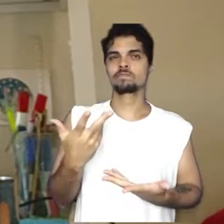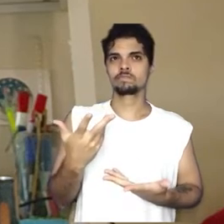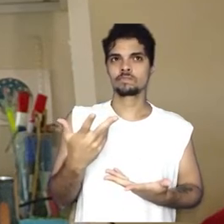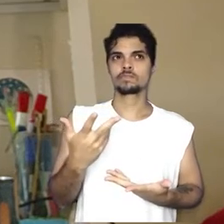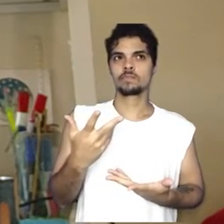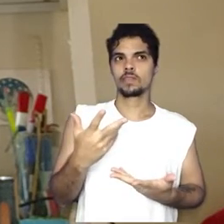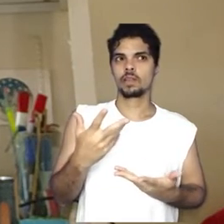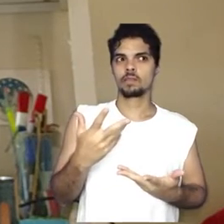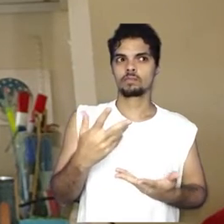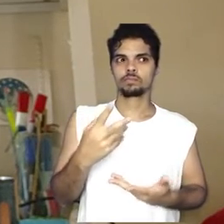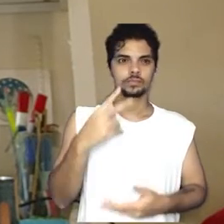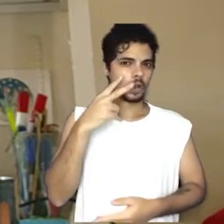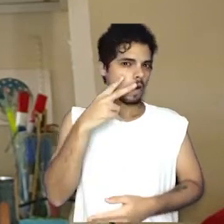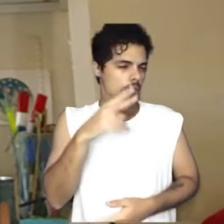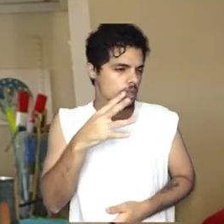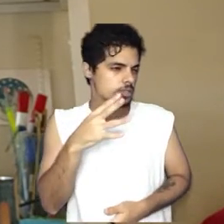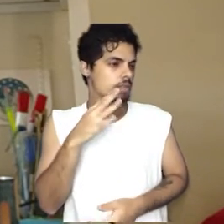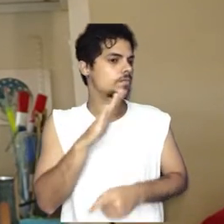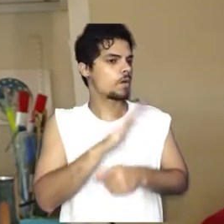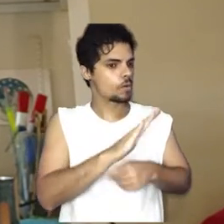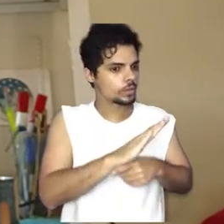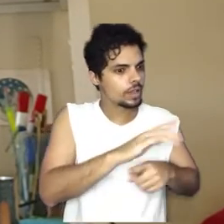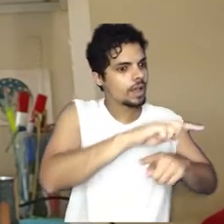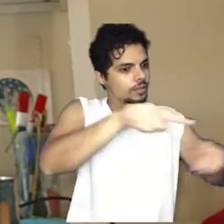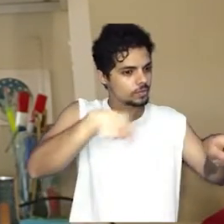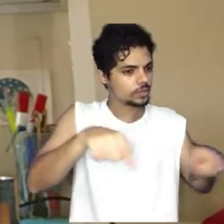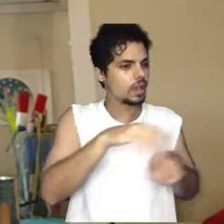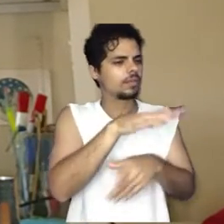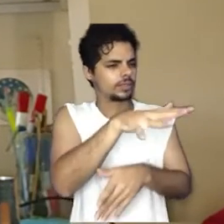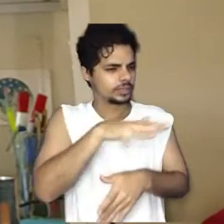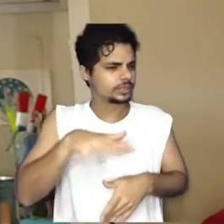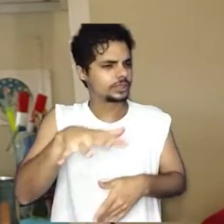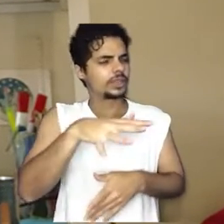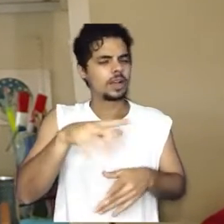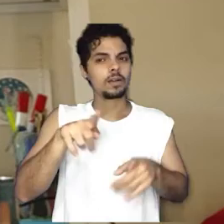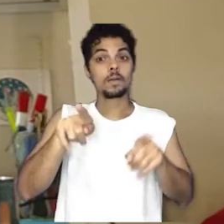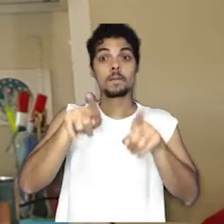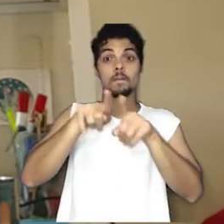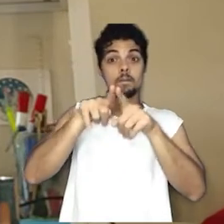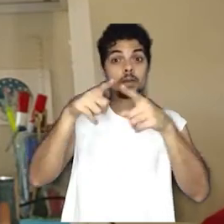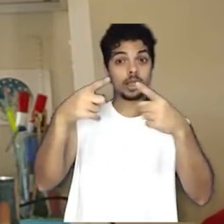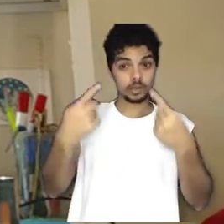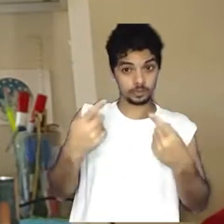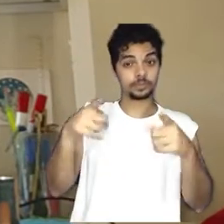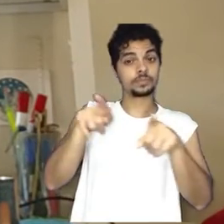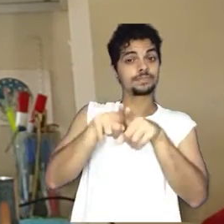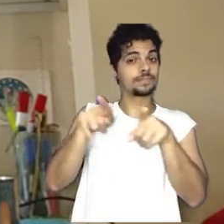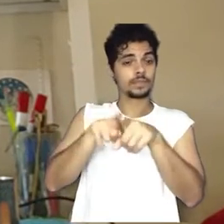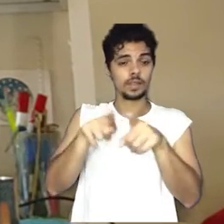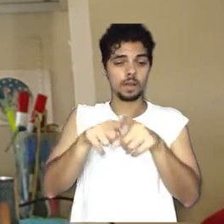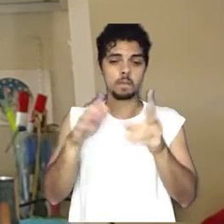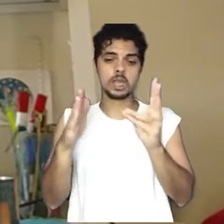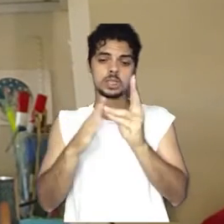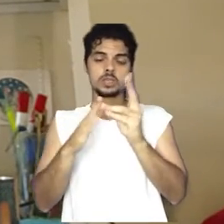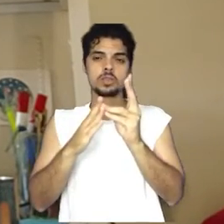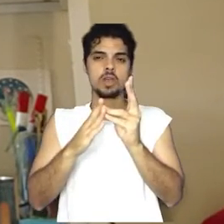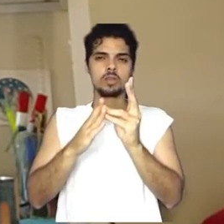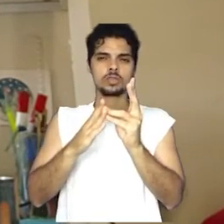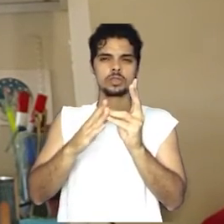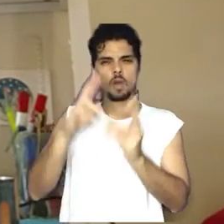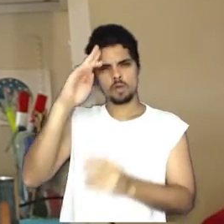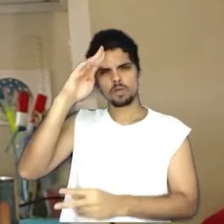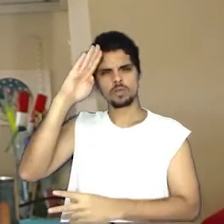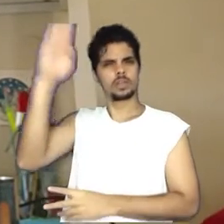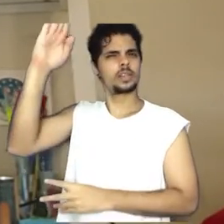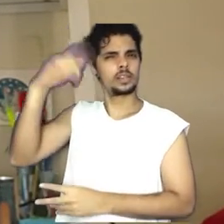assimilacionismo desses aldeamentos. Por outro lado, foram também espaços que foram utilizados pelas lideranças